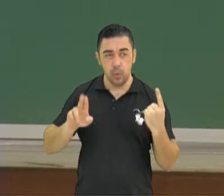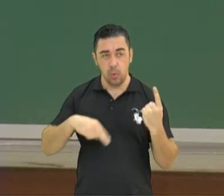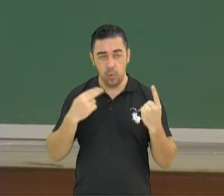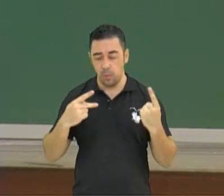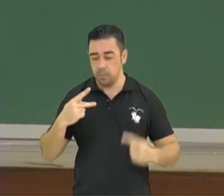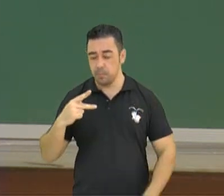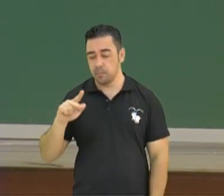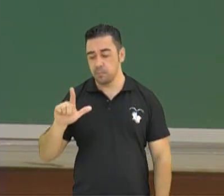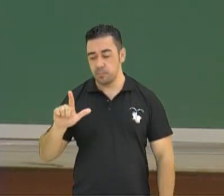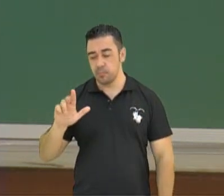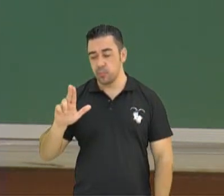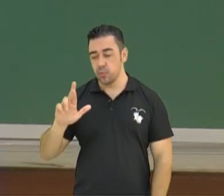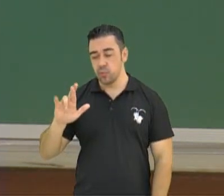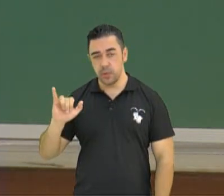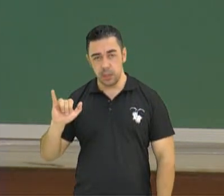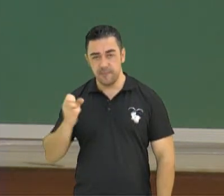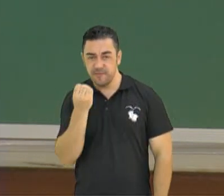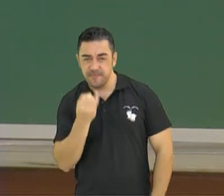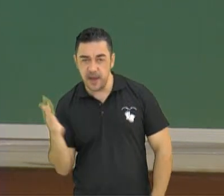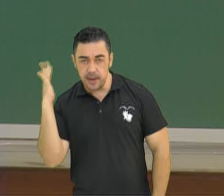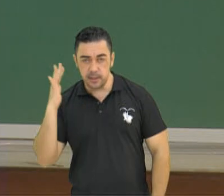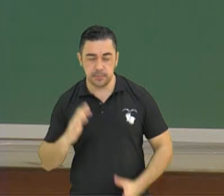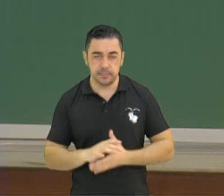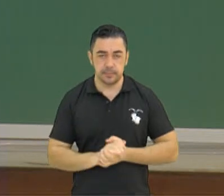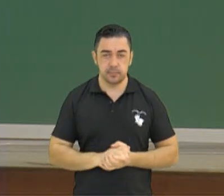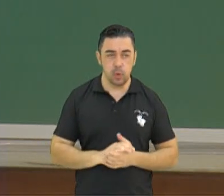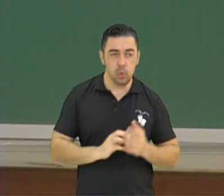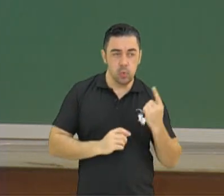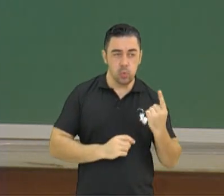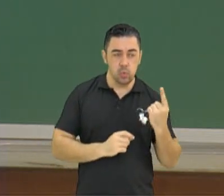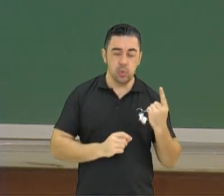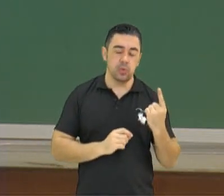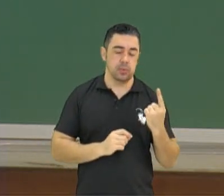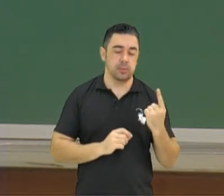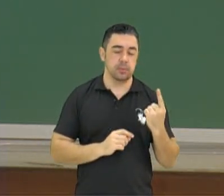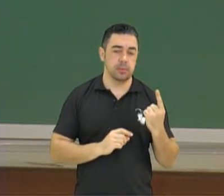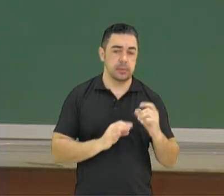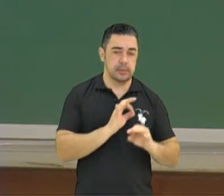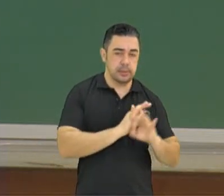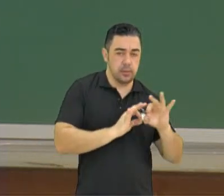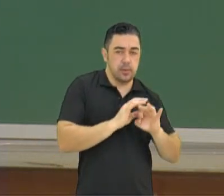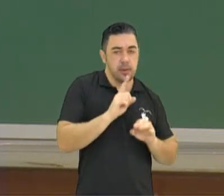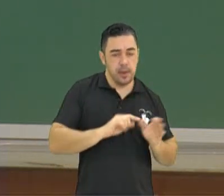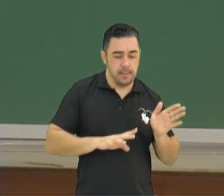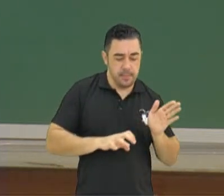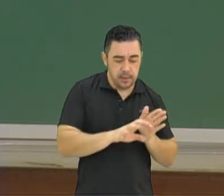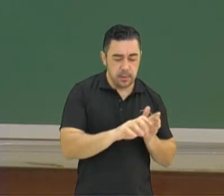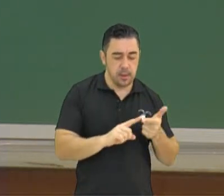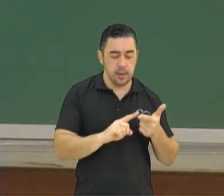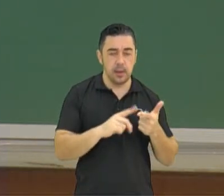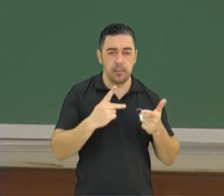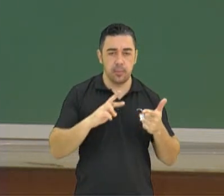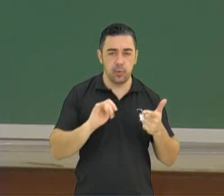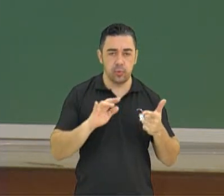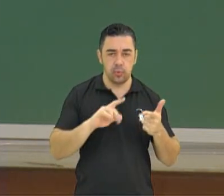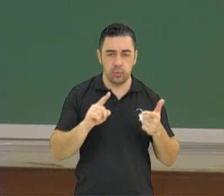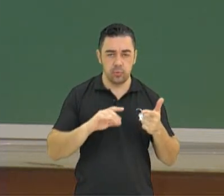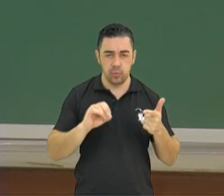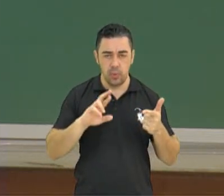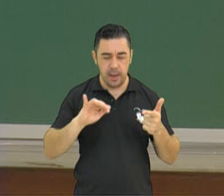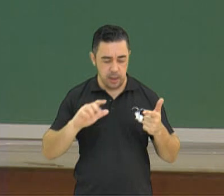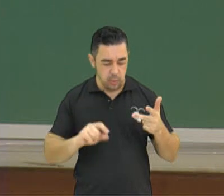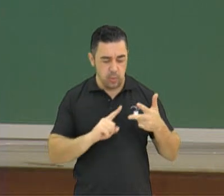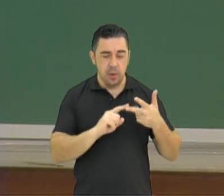multicelular, aparece também para vocês às vezes. Então, unicelular são quem? Bactérias, protozoários, as algas e os